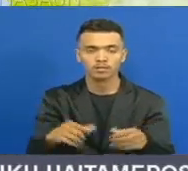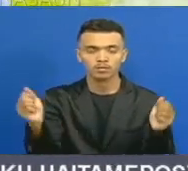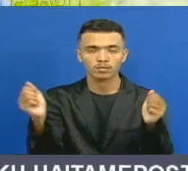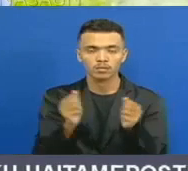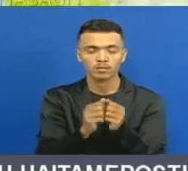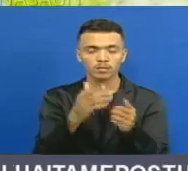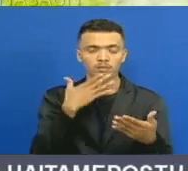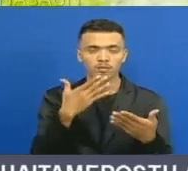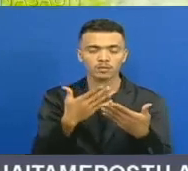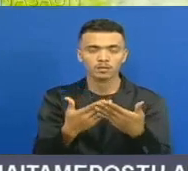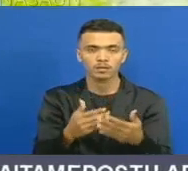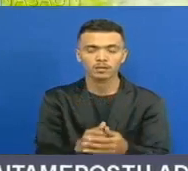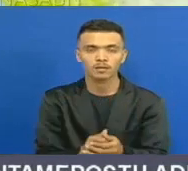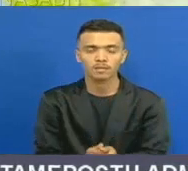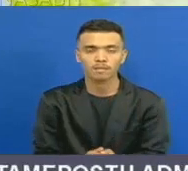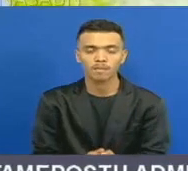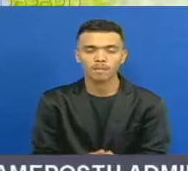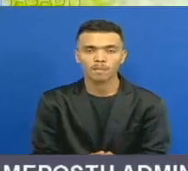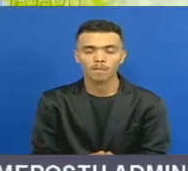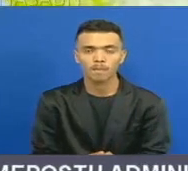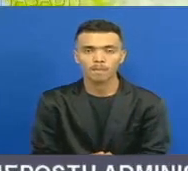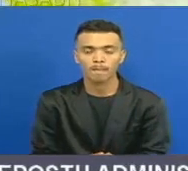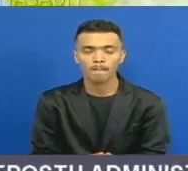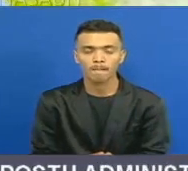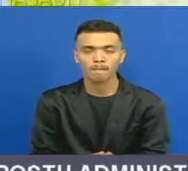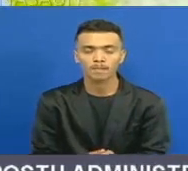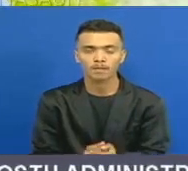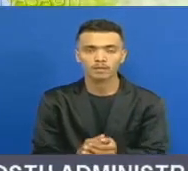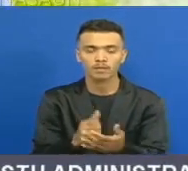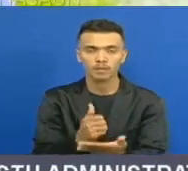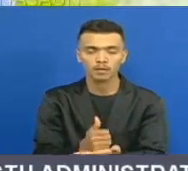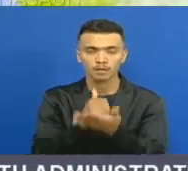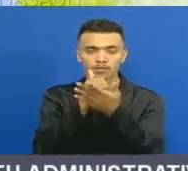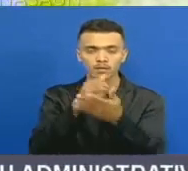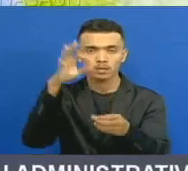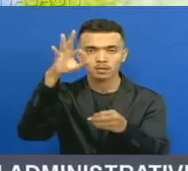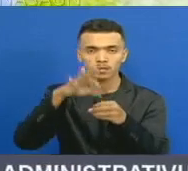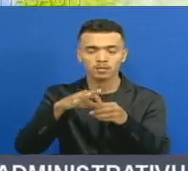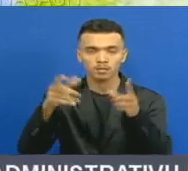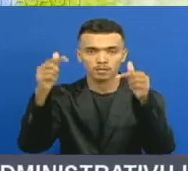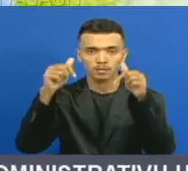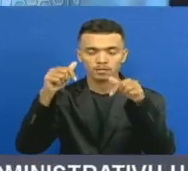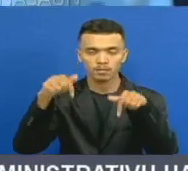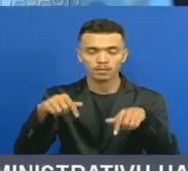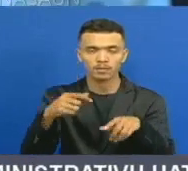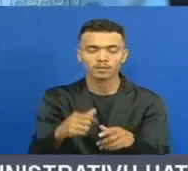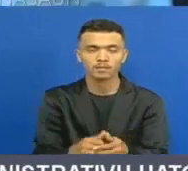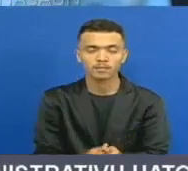o servisu na mema dia atu ita kontribui ba tene elisan de mema tu mai fulang